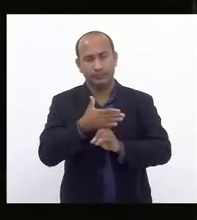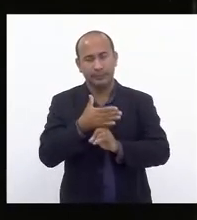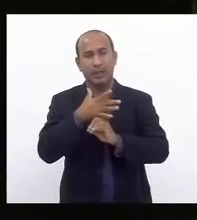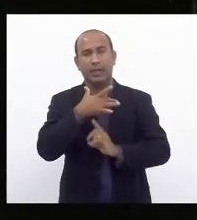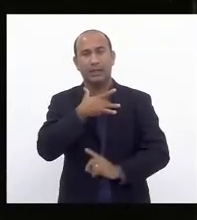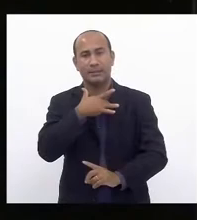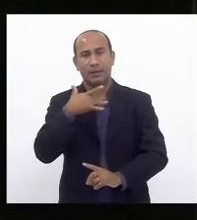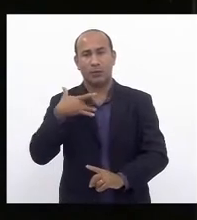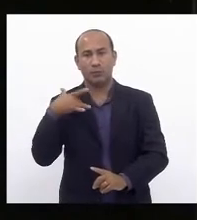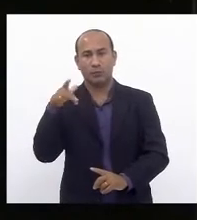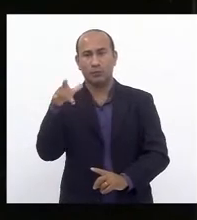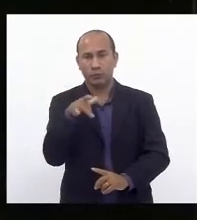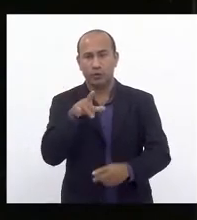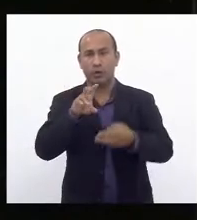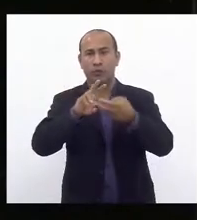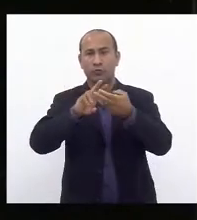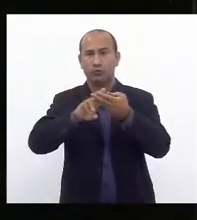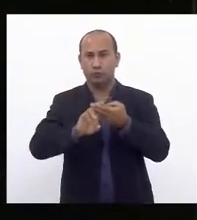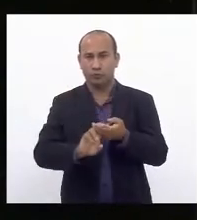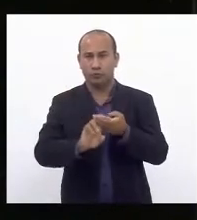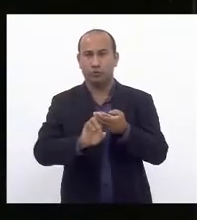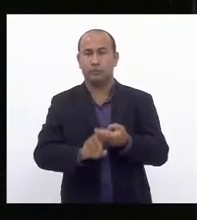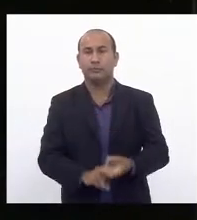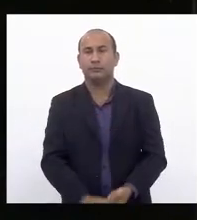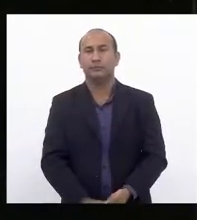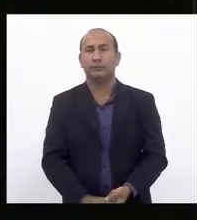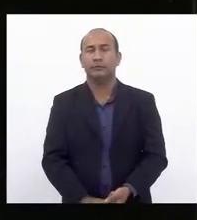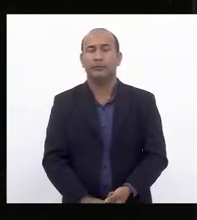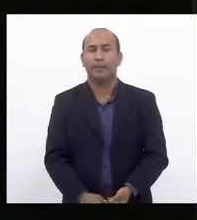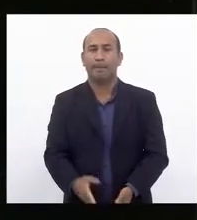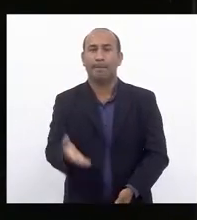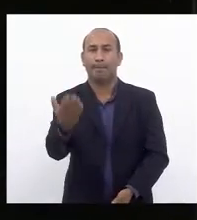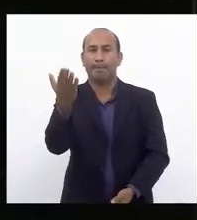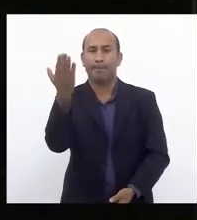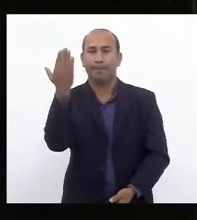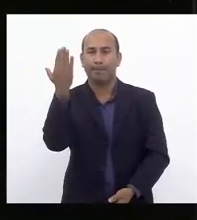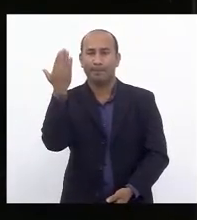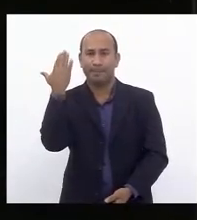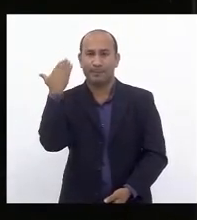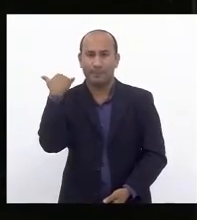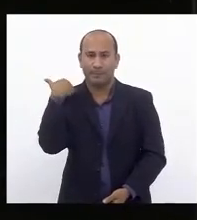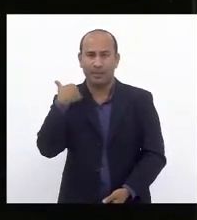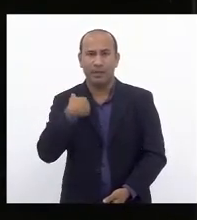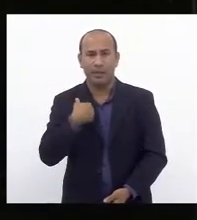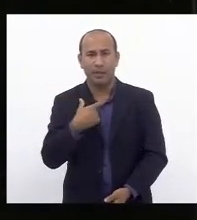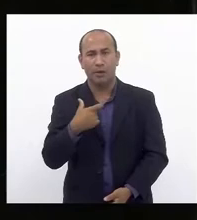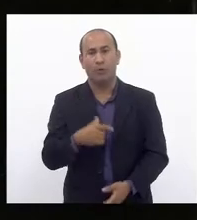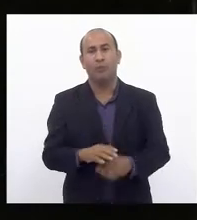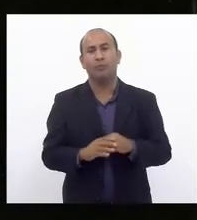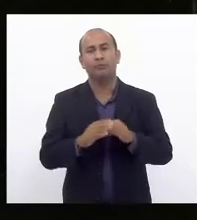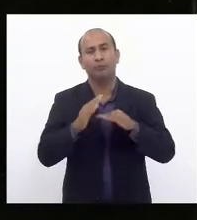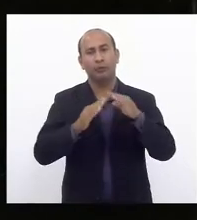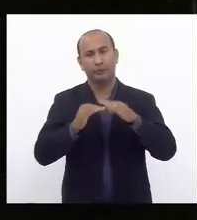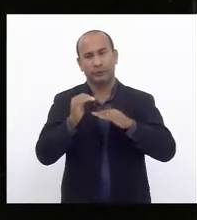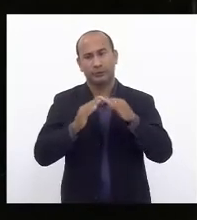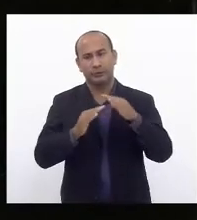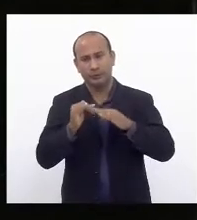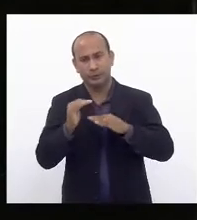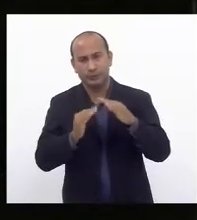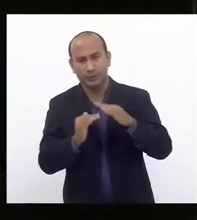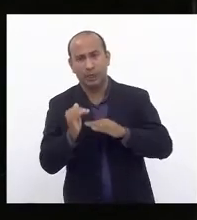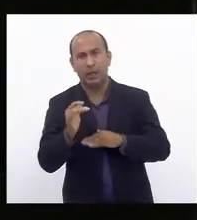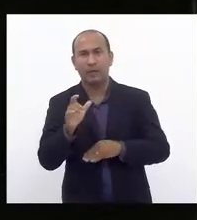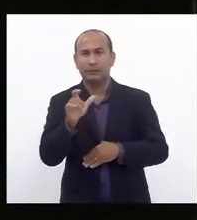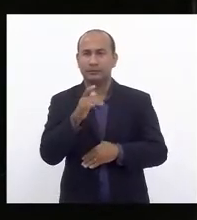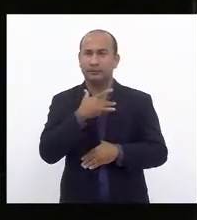de saúde, que é o SUS. E, na época, eu, como servidora do município do Rio de Janeiro, tinha